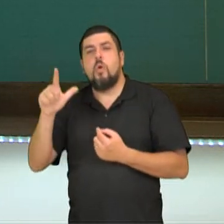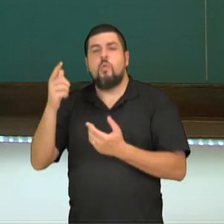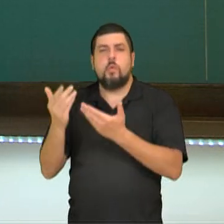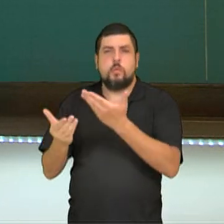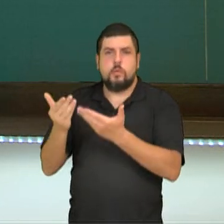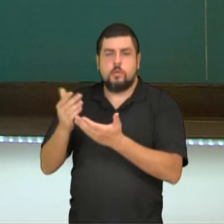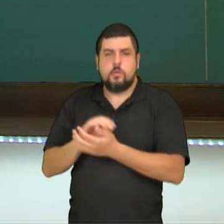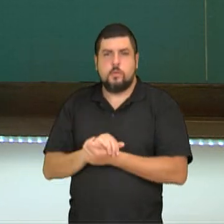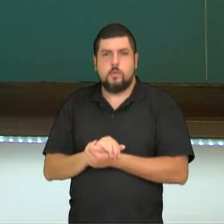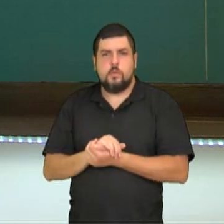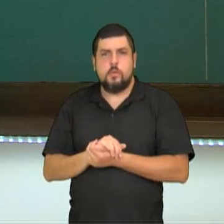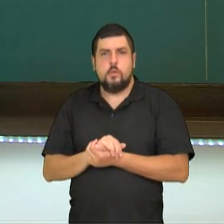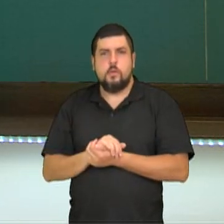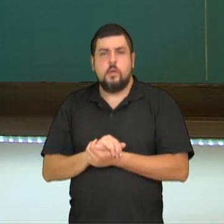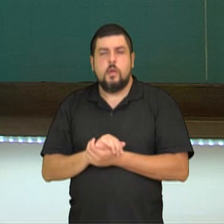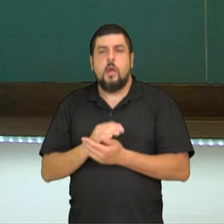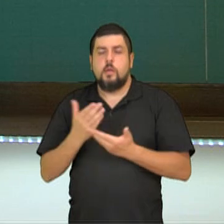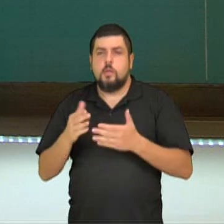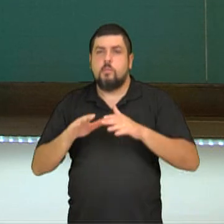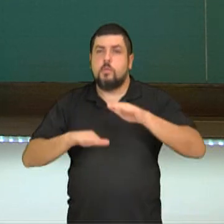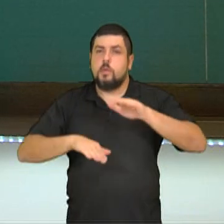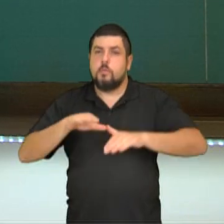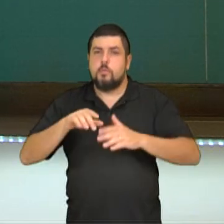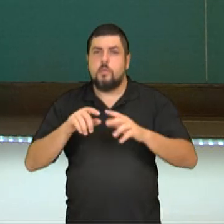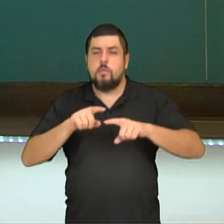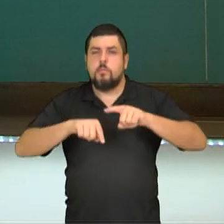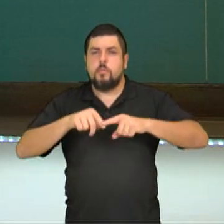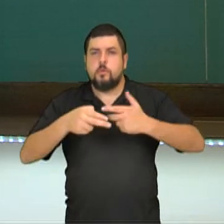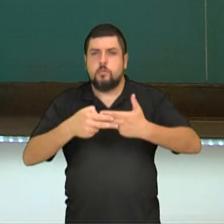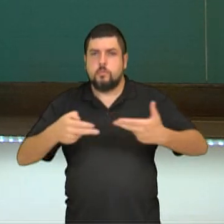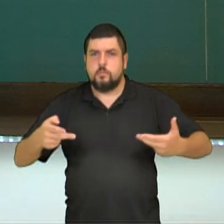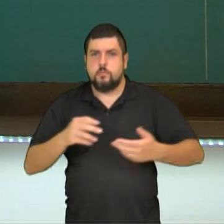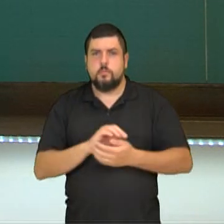gramas. E aí o nosso mol é uma expressão de quantidade.